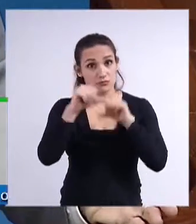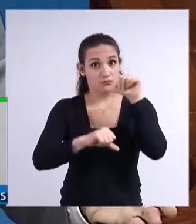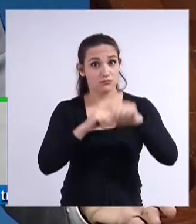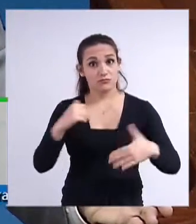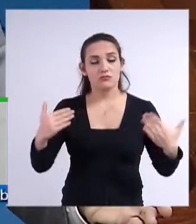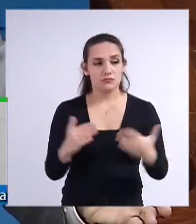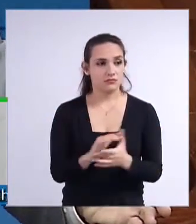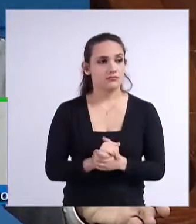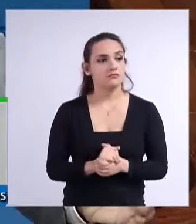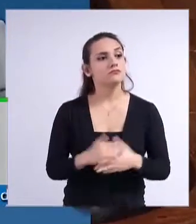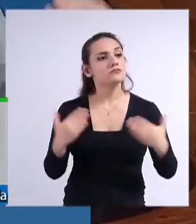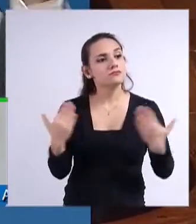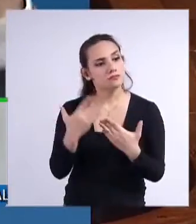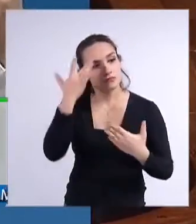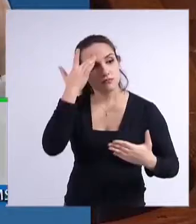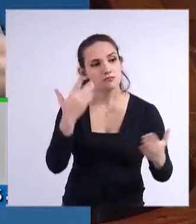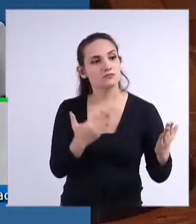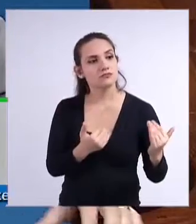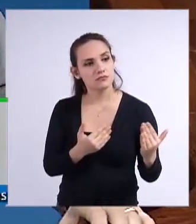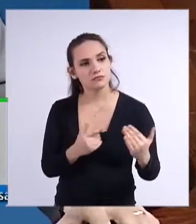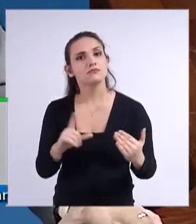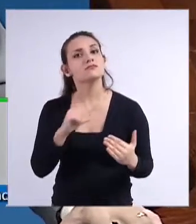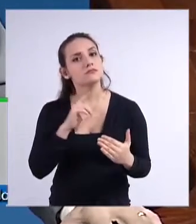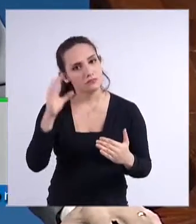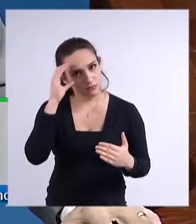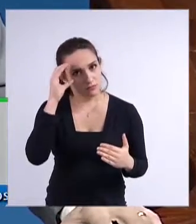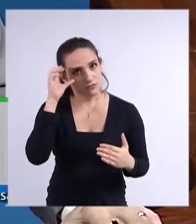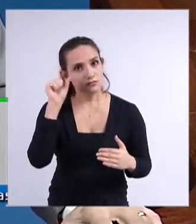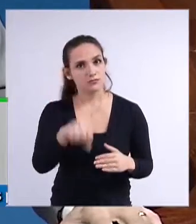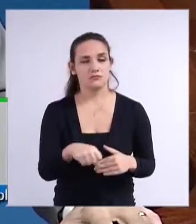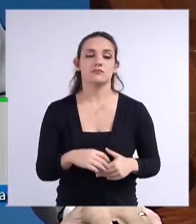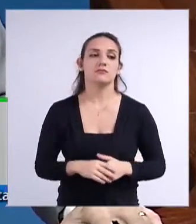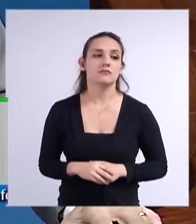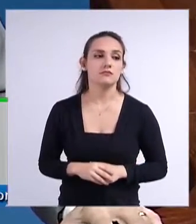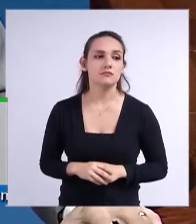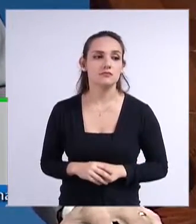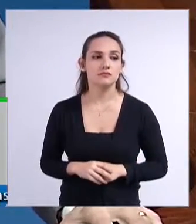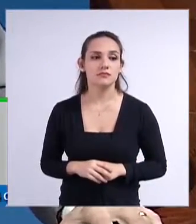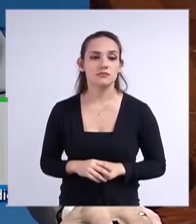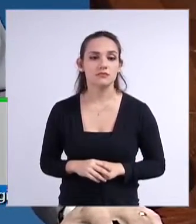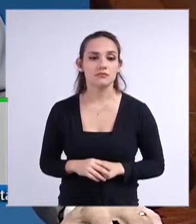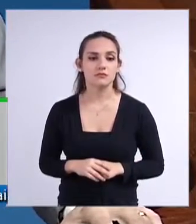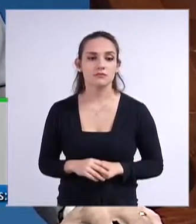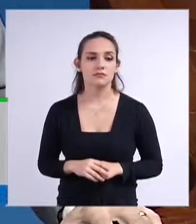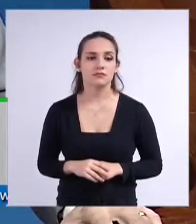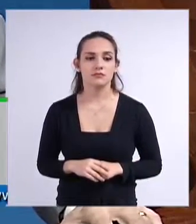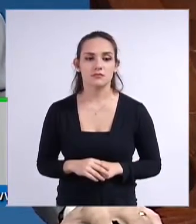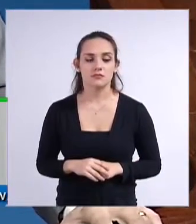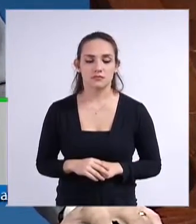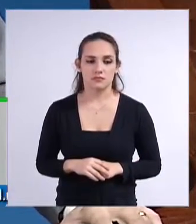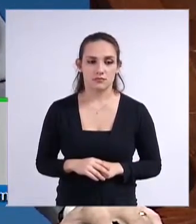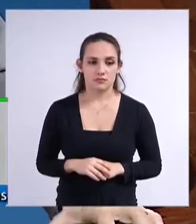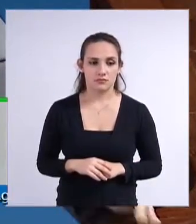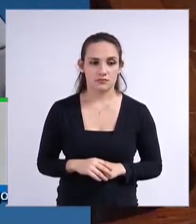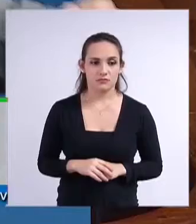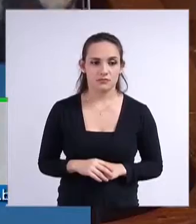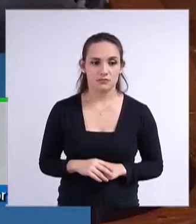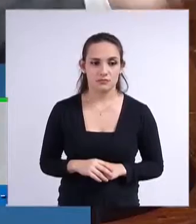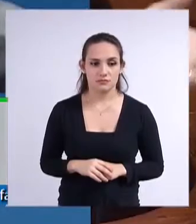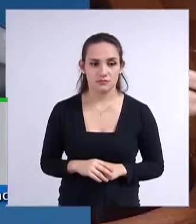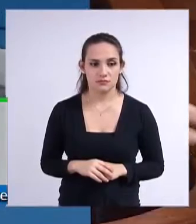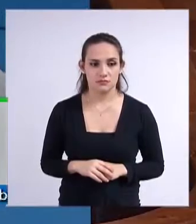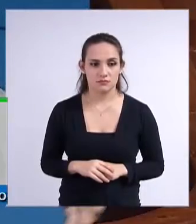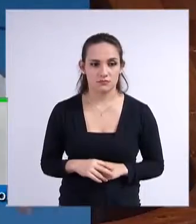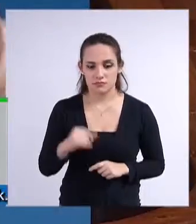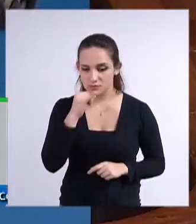os nossos jovens têm essa consciência que com um